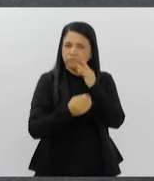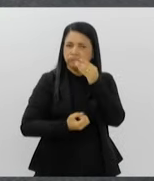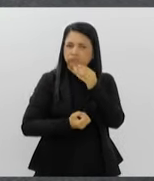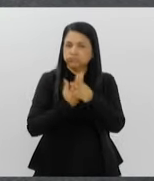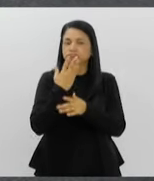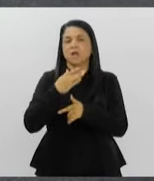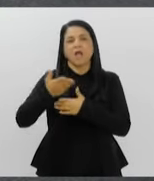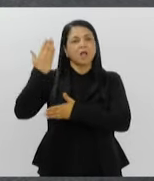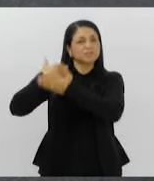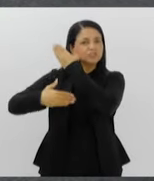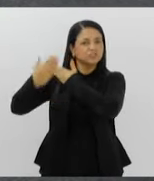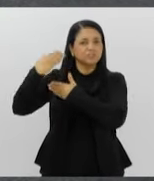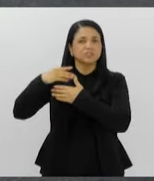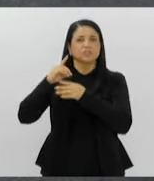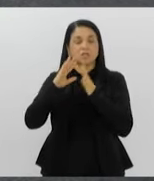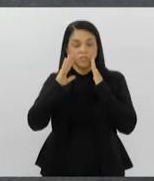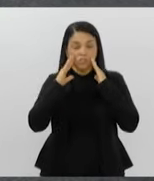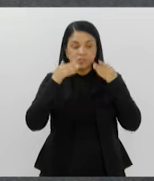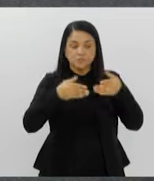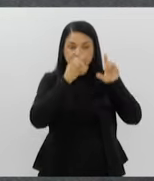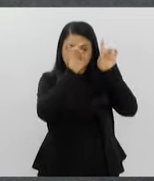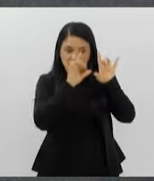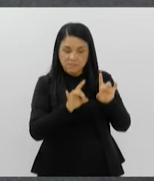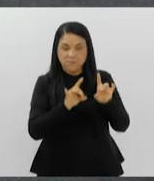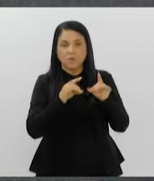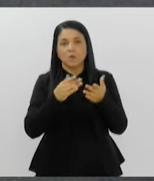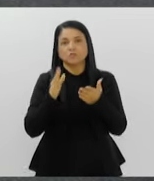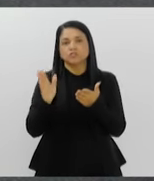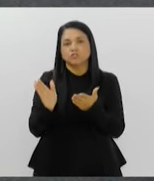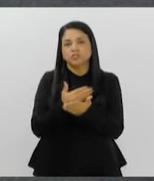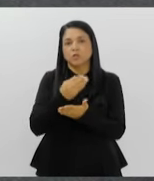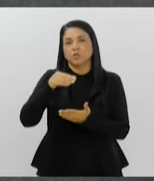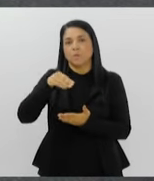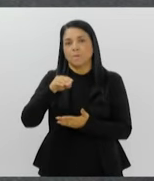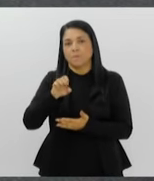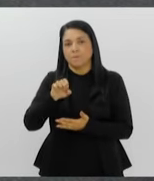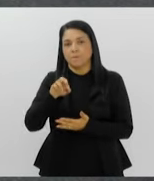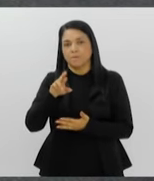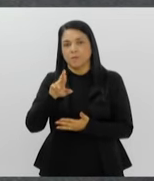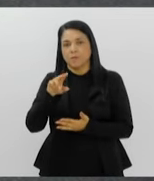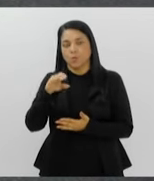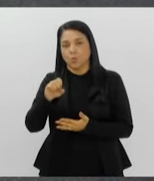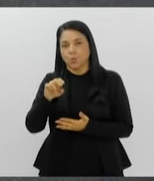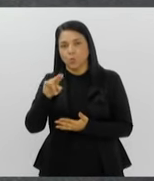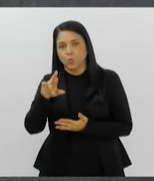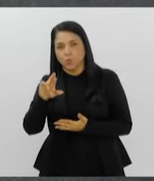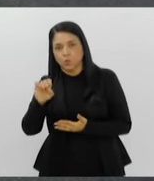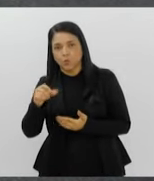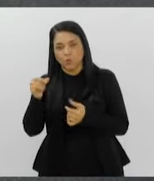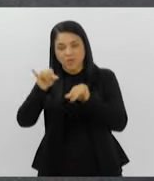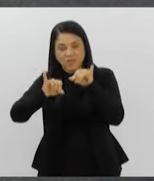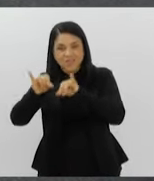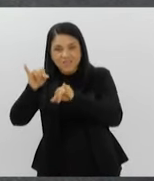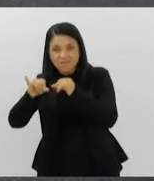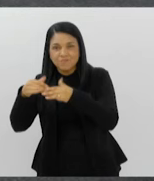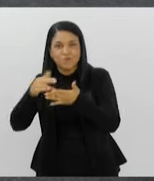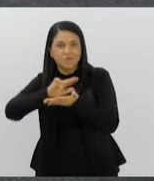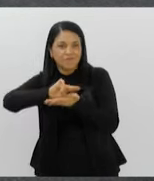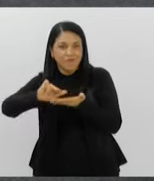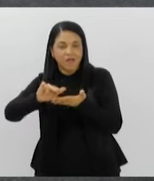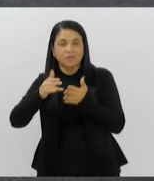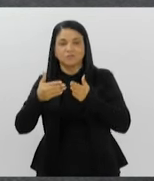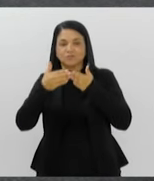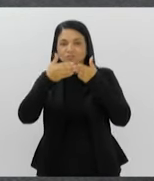específicas, que determinaram o banimento do mercúrio, do amianto, do chumbo da gasolina, do jato de areia nos estaleiros